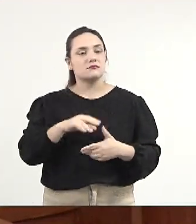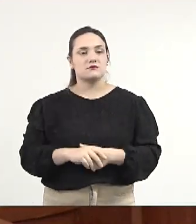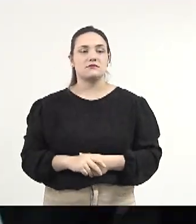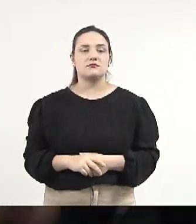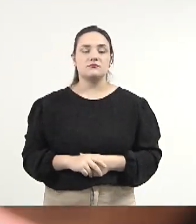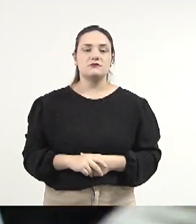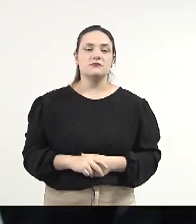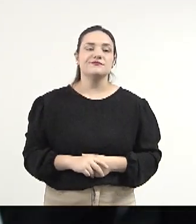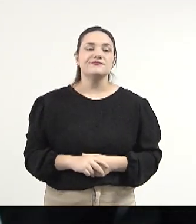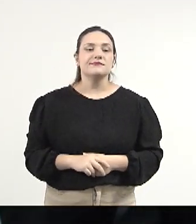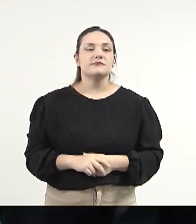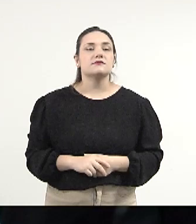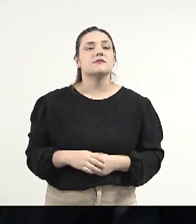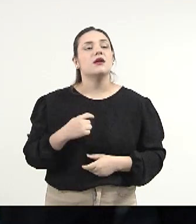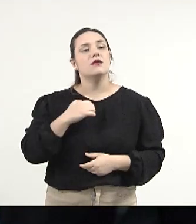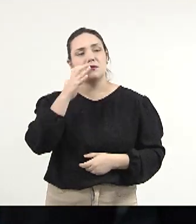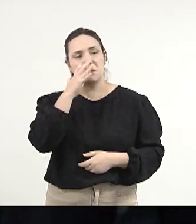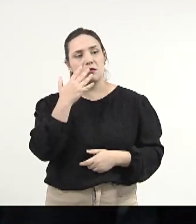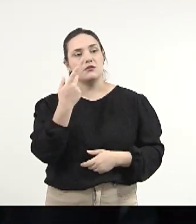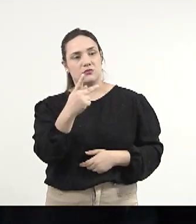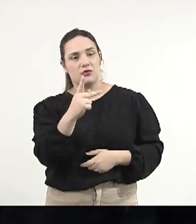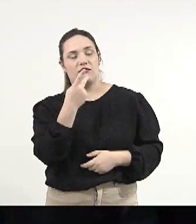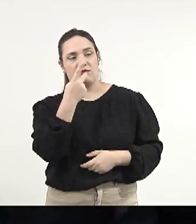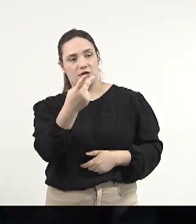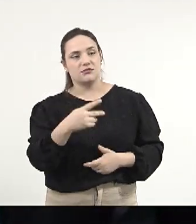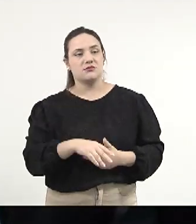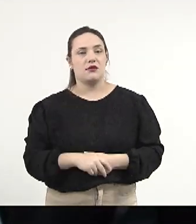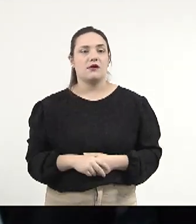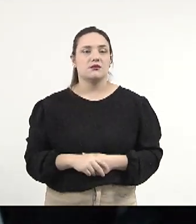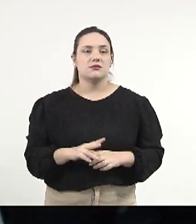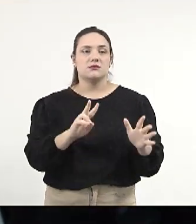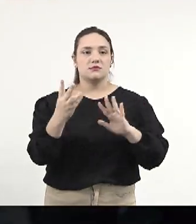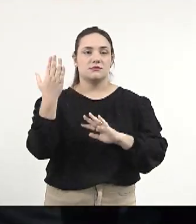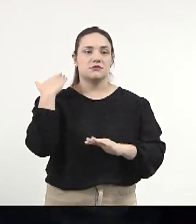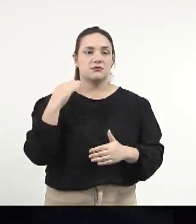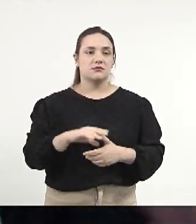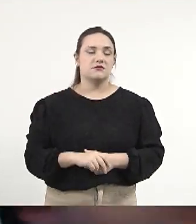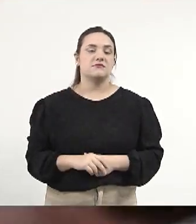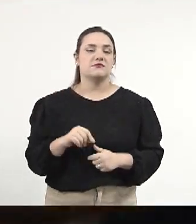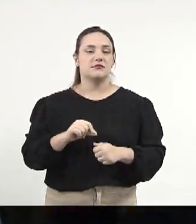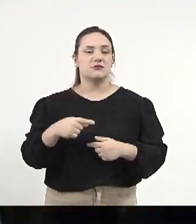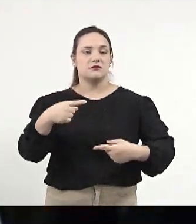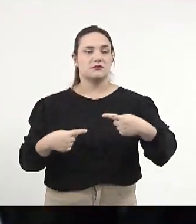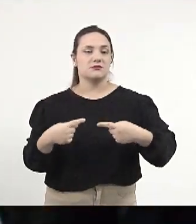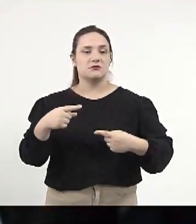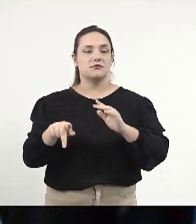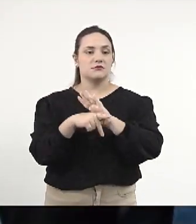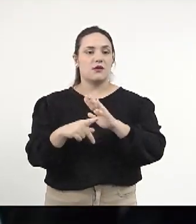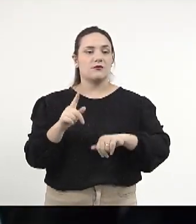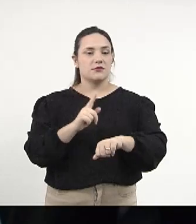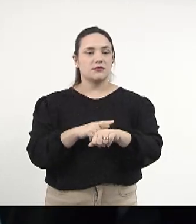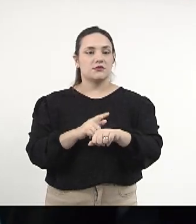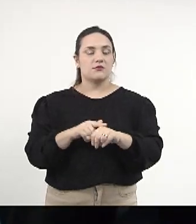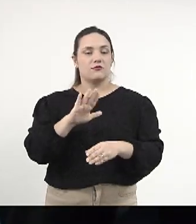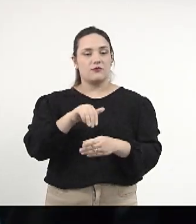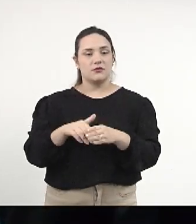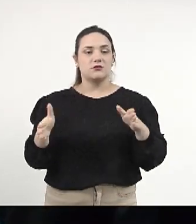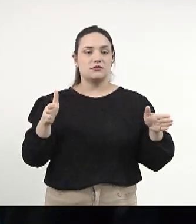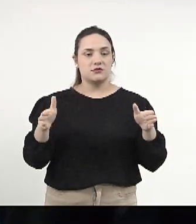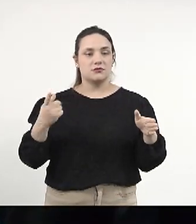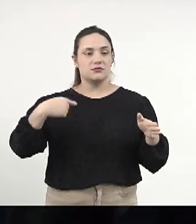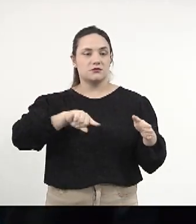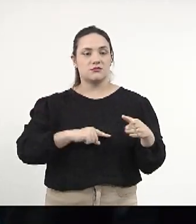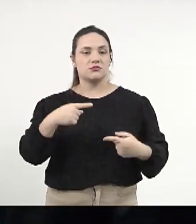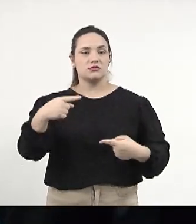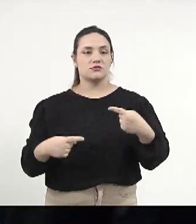eu venho aqui ouvindo atentamente o seu discurso. Na semana passada nós fizemos aqui um debate sobre o período eleitoral e discutimos